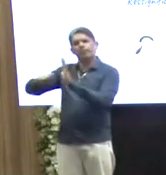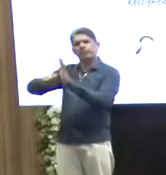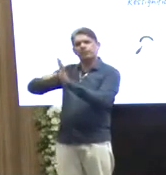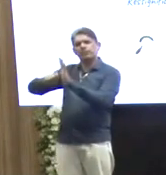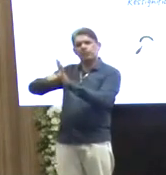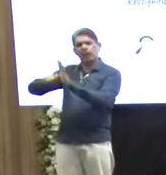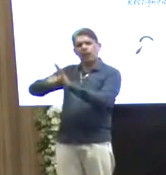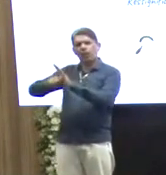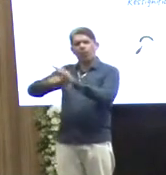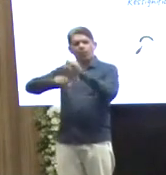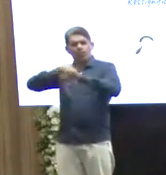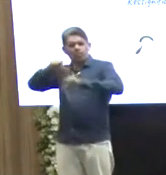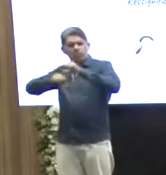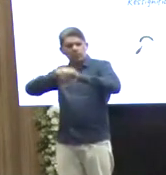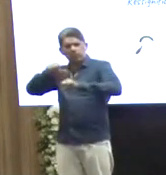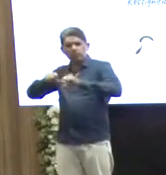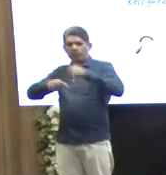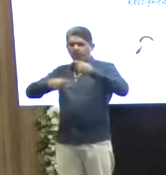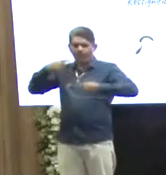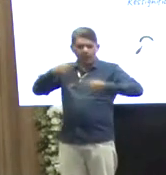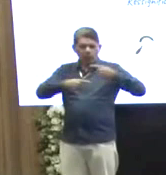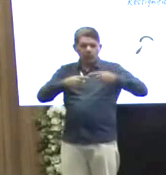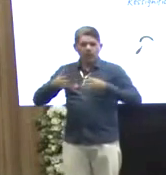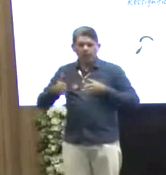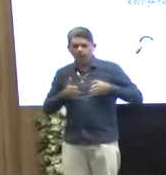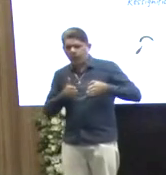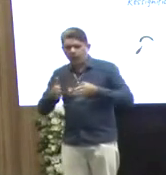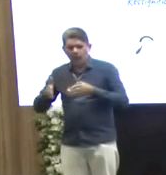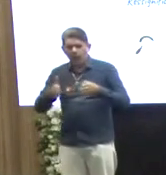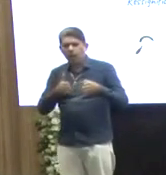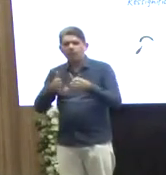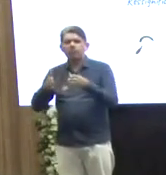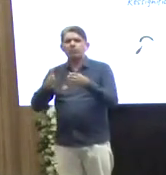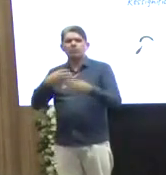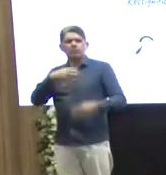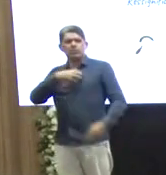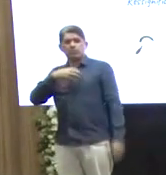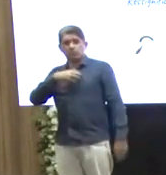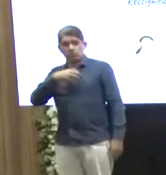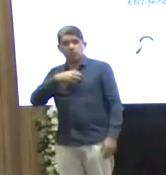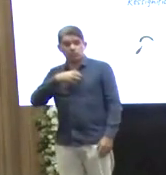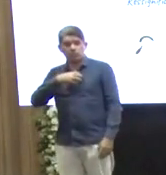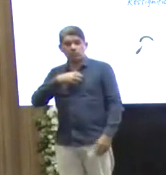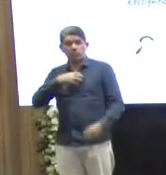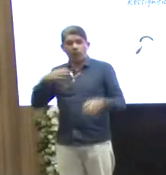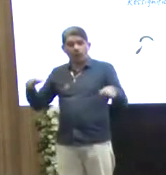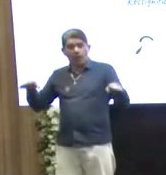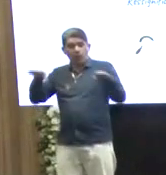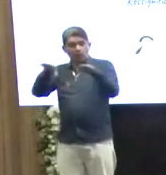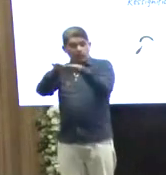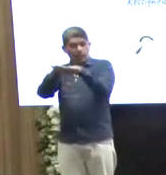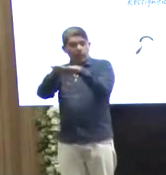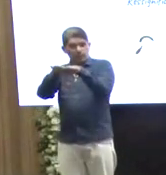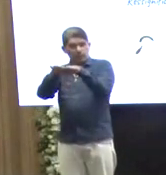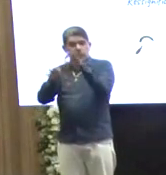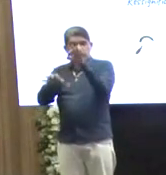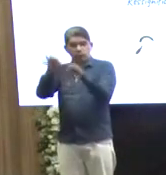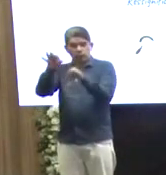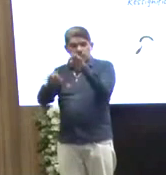trabalho. Então, eu entendo que você tem não uma eficiência, mas você tem uma pressão